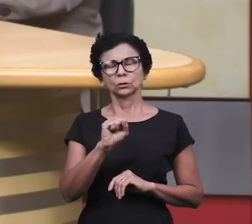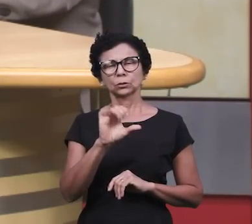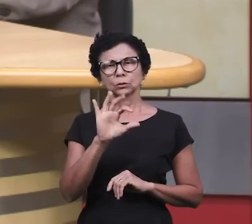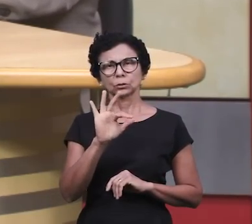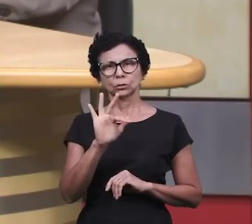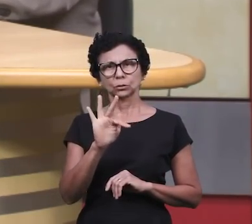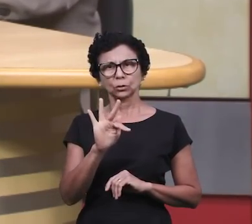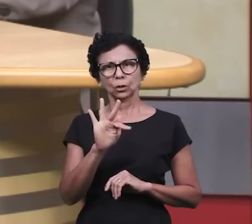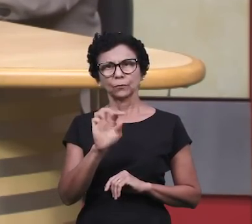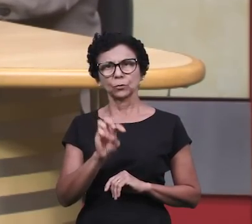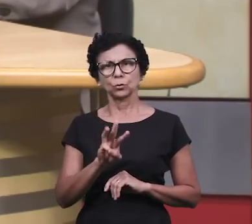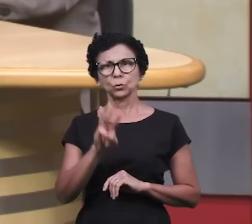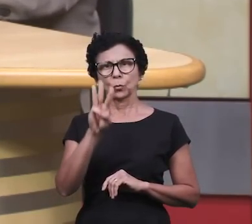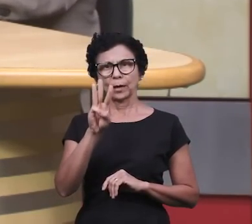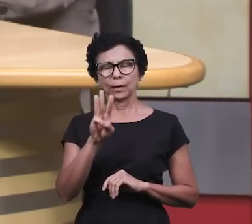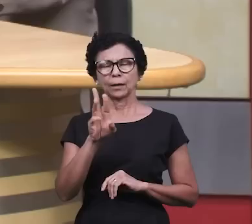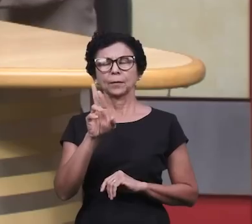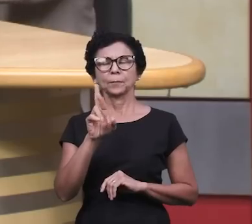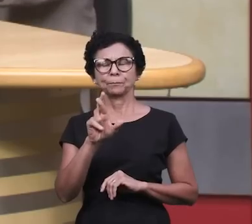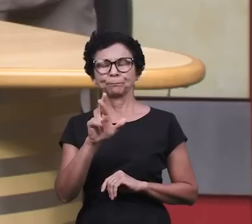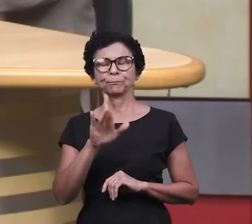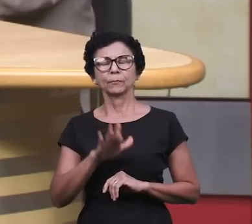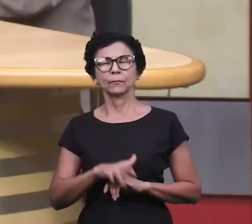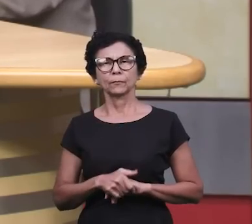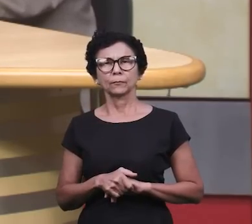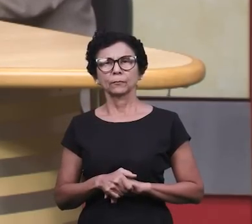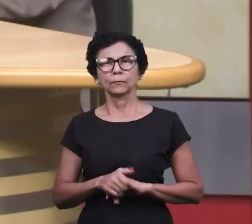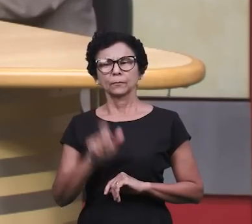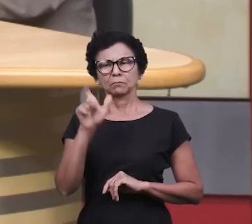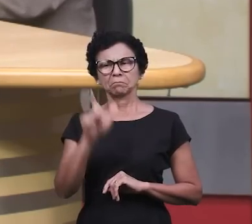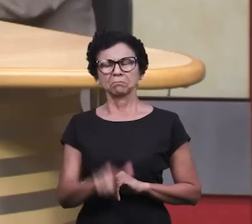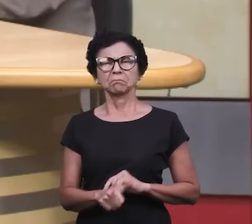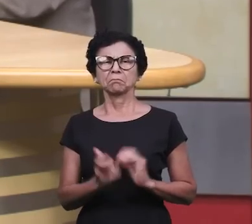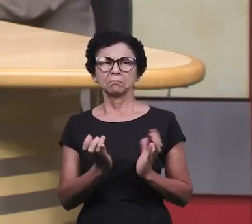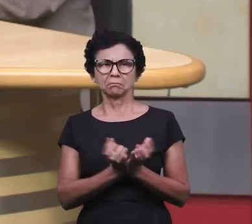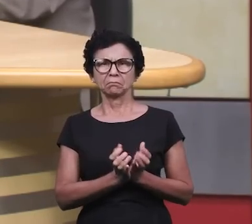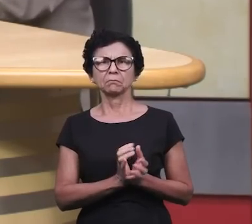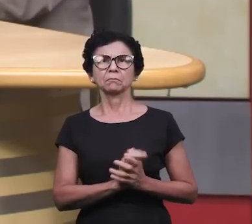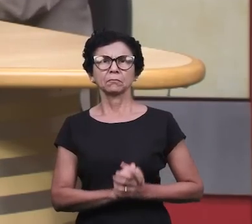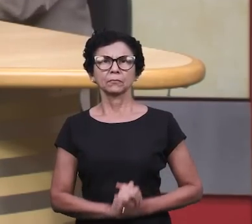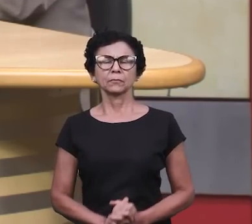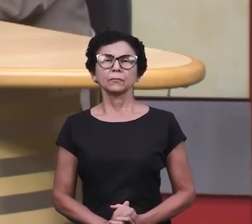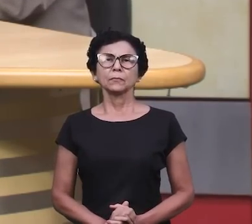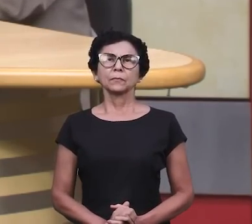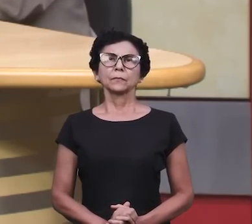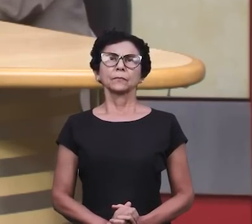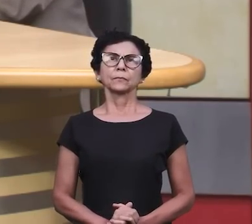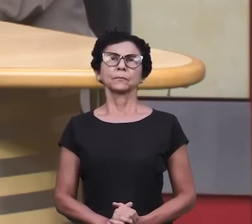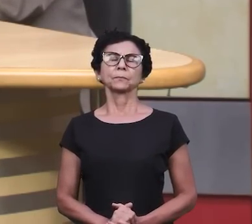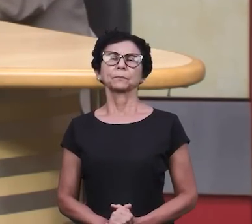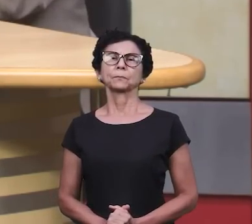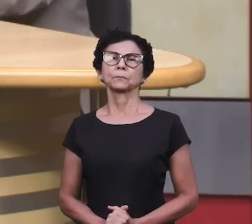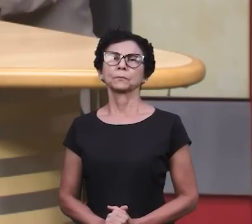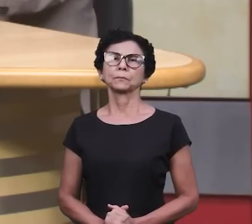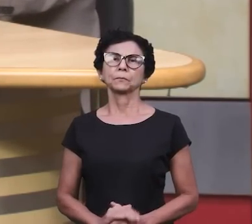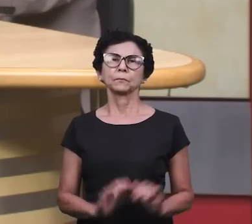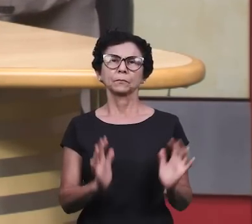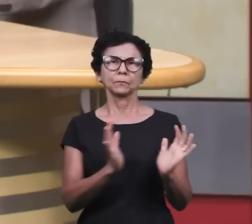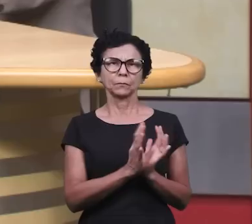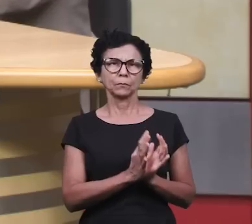grandes empresas, então, mas crentes de umas igrejas lá e tal. E esses irmãos do Texas,